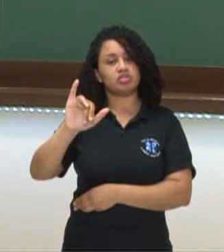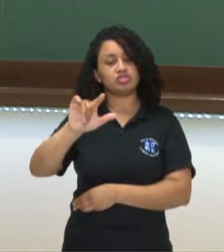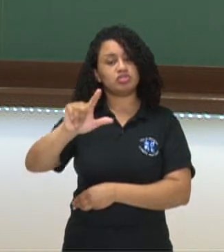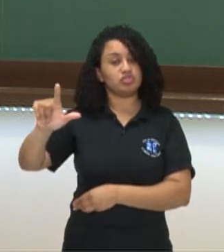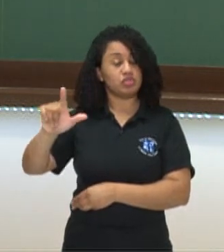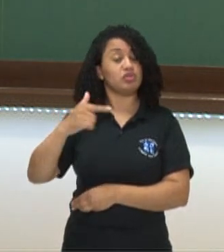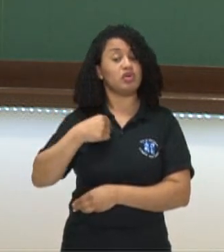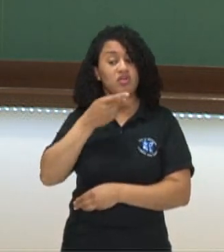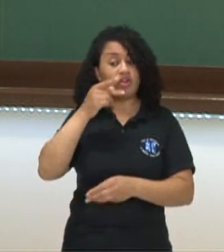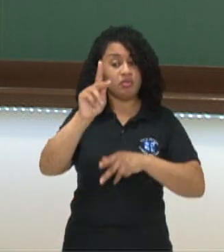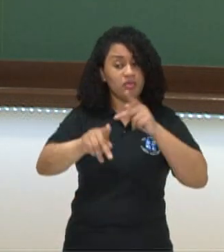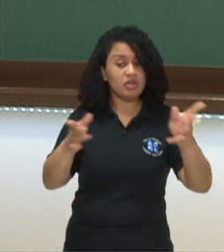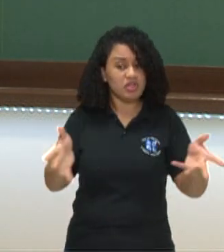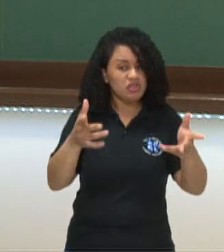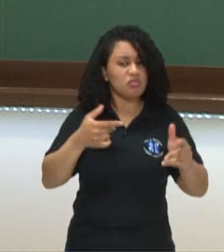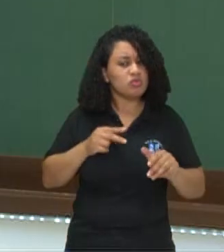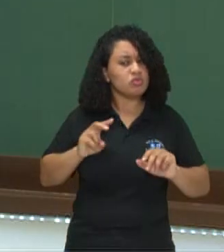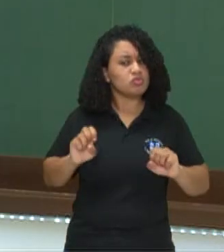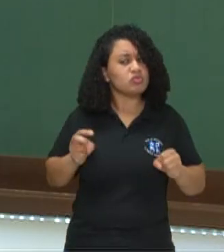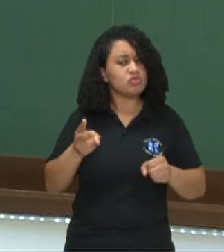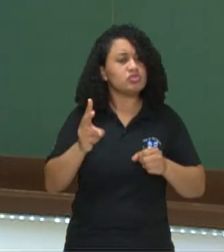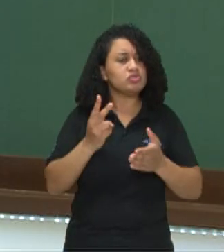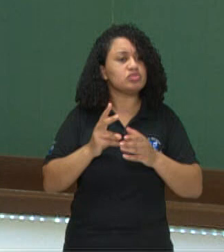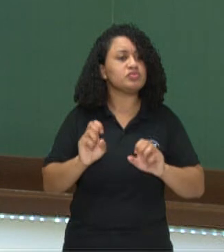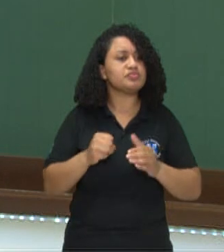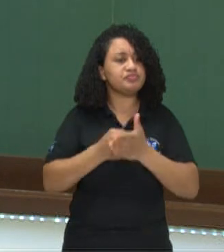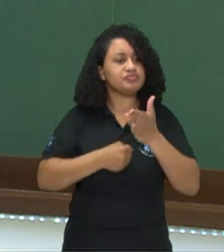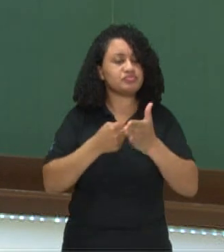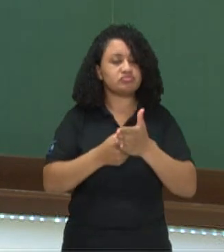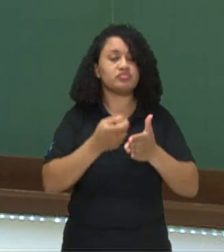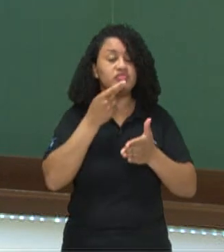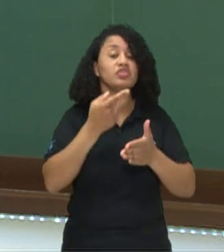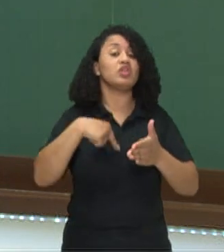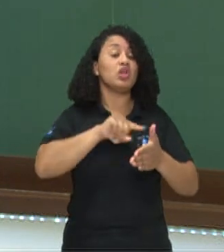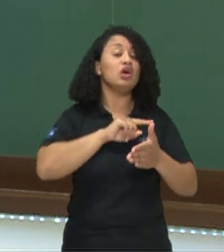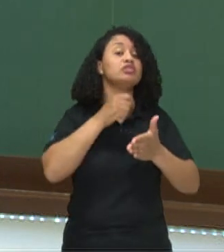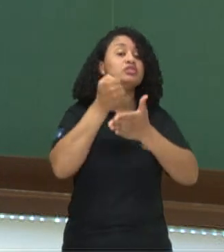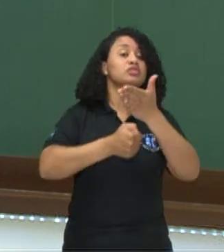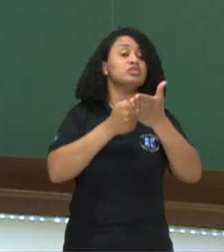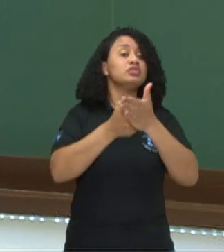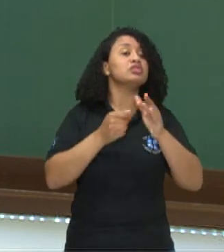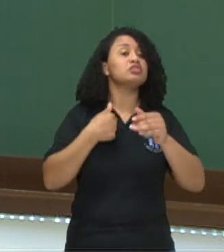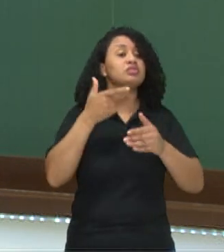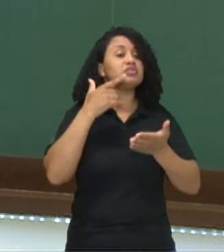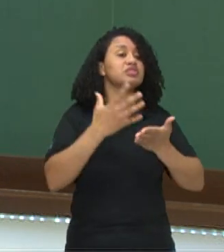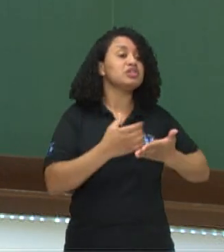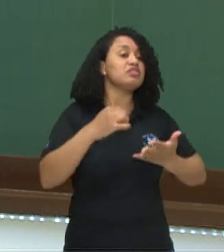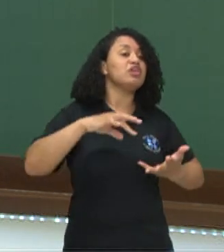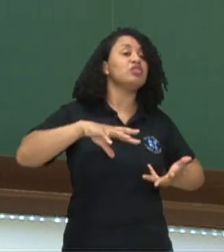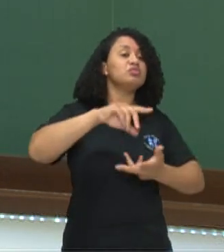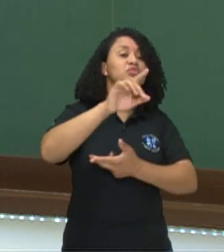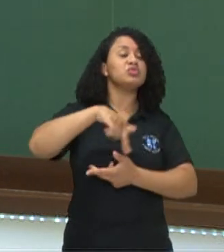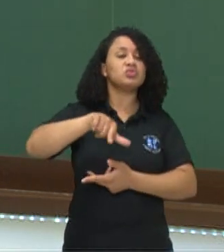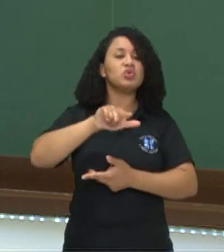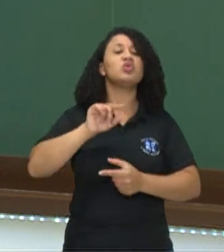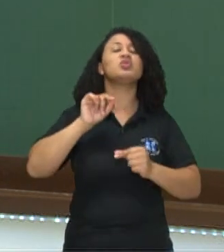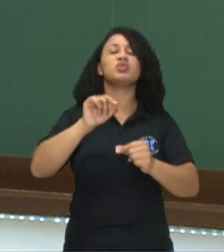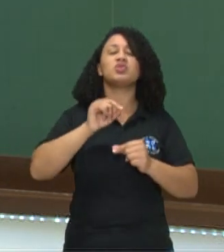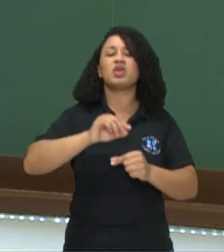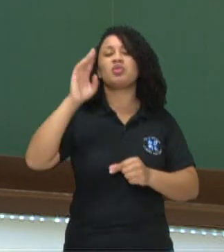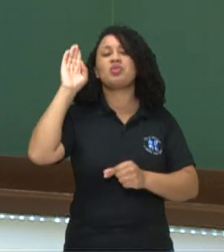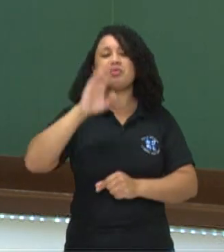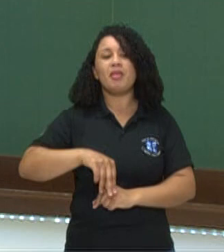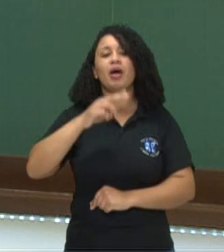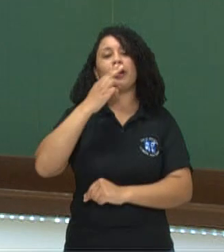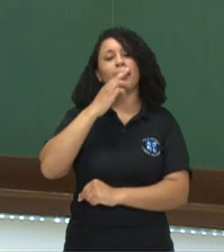contra a Alemanha. Uma de suas frases, seus discursos: estamos lutando para salvar o mundo inteiro da peste da